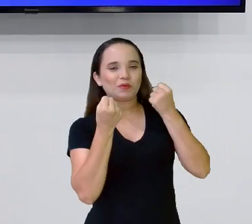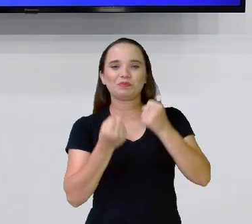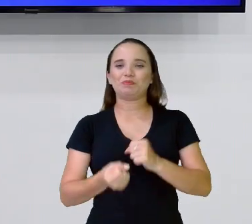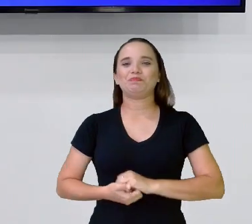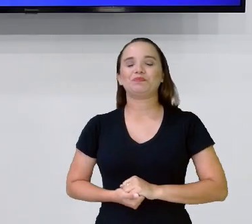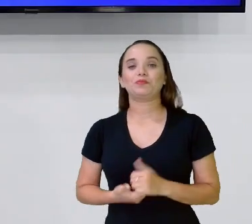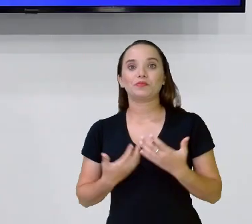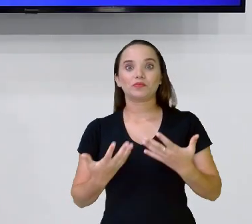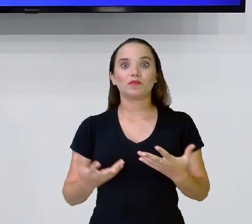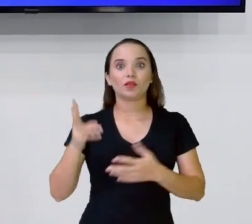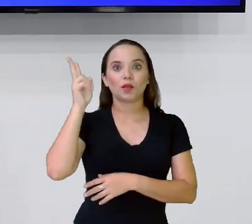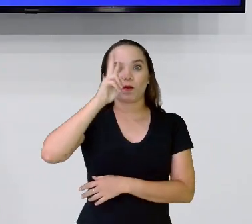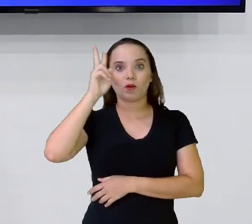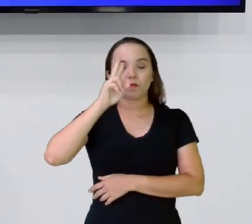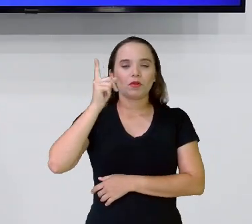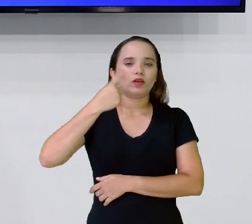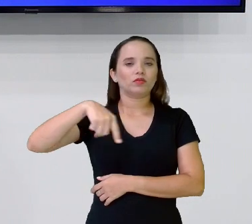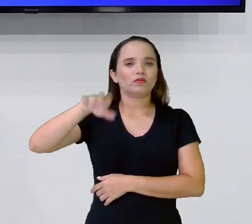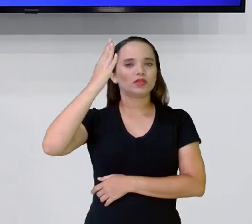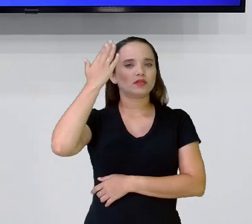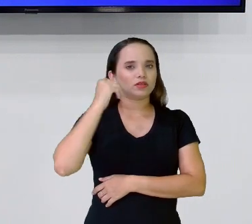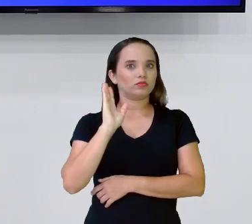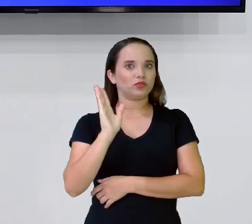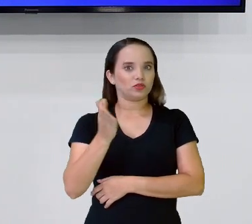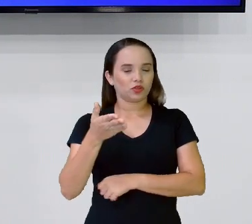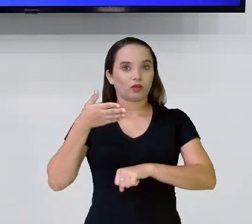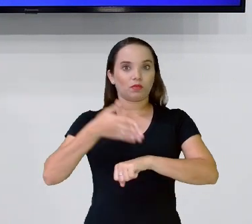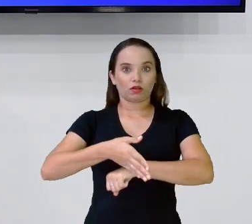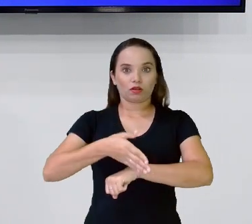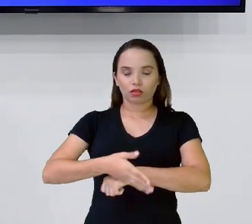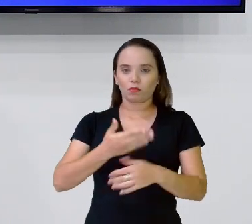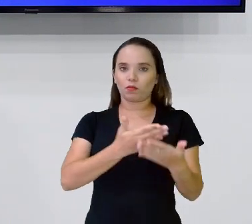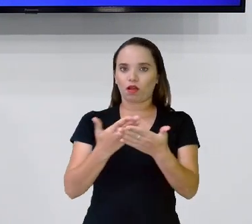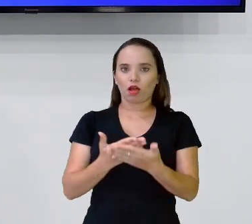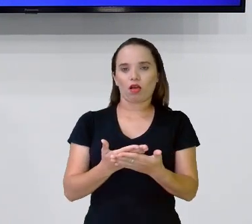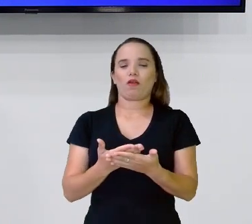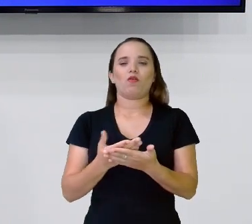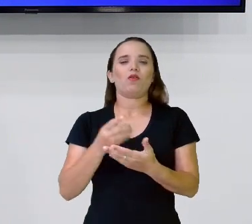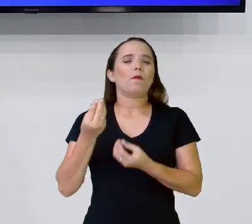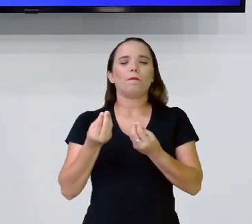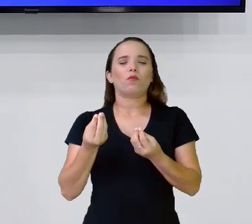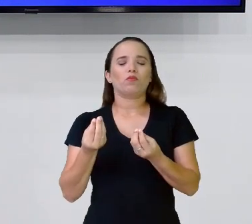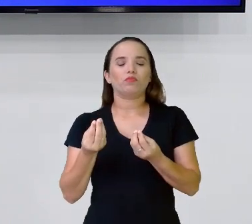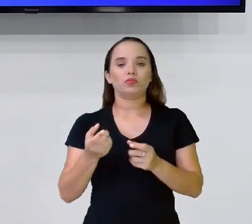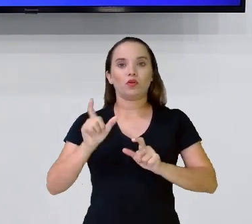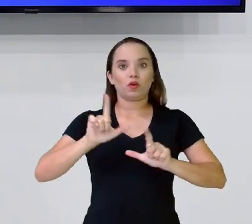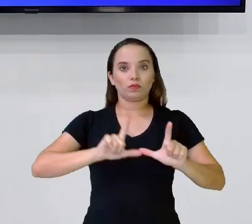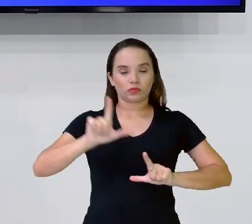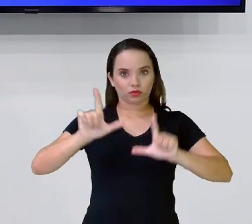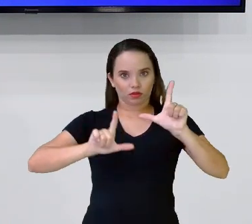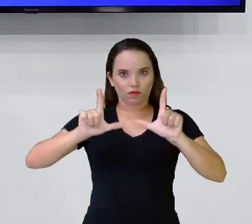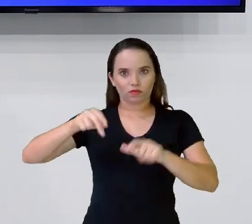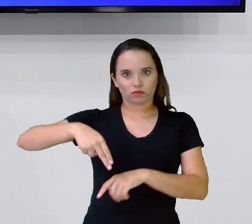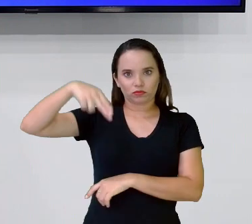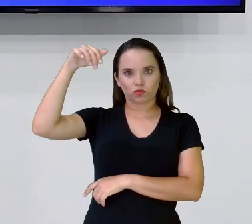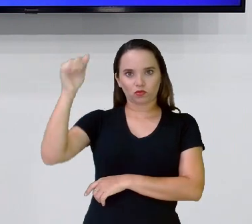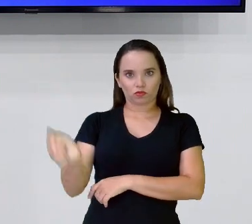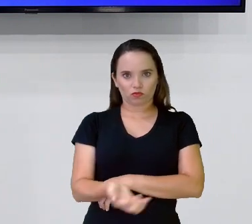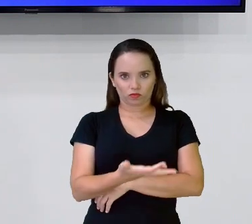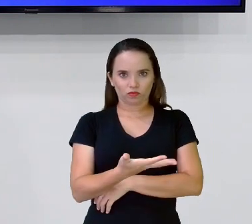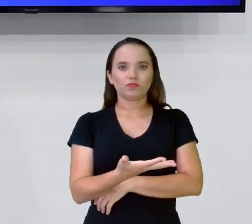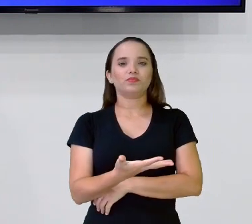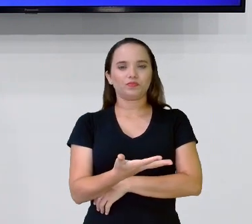só lembrando, né, vocês sabem que para acessar nossas aulas, vocês podem acessar via TV Nova Nordeste, né?